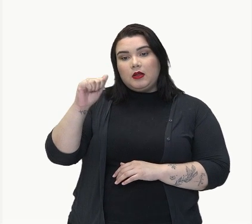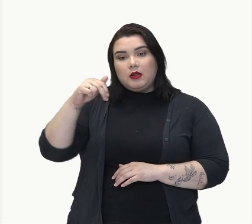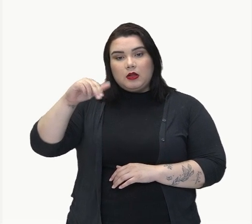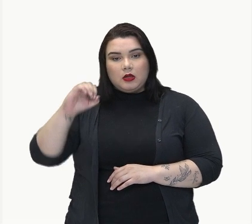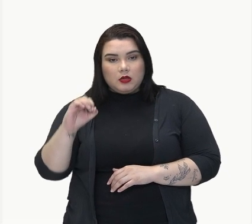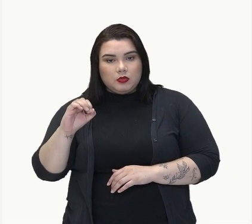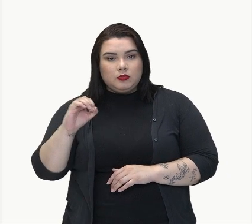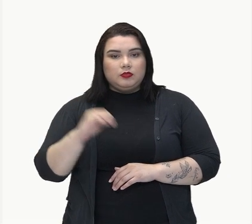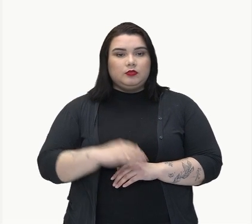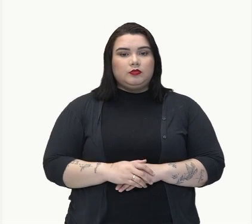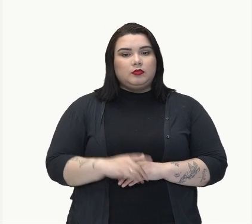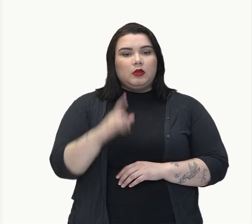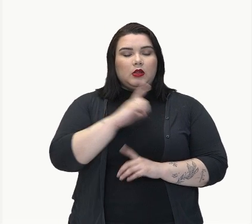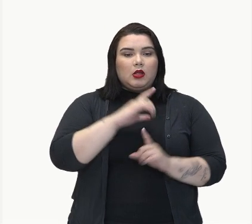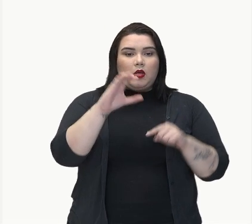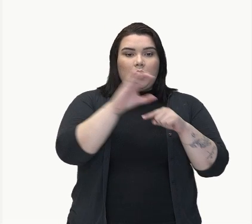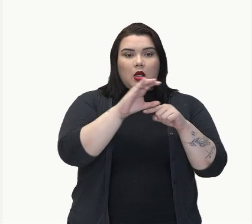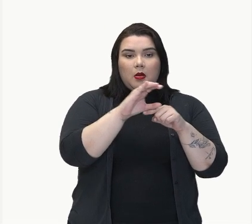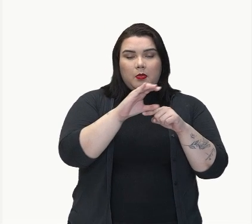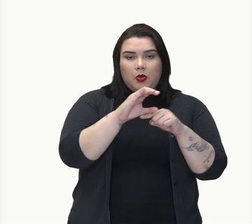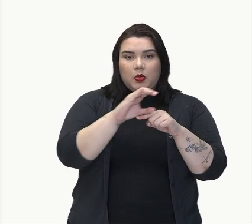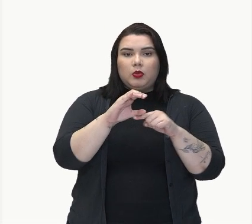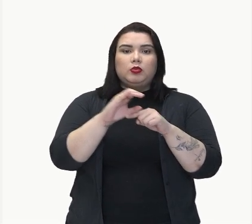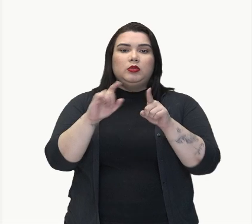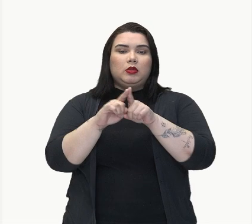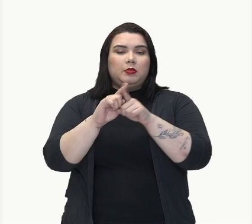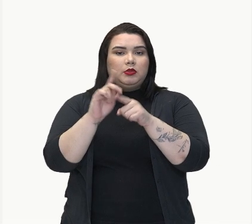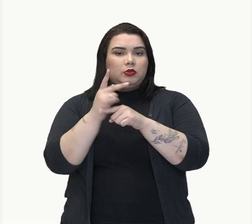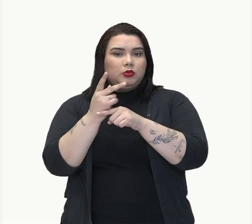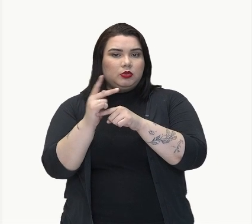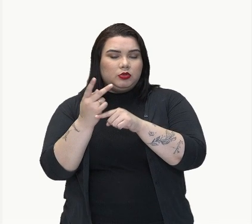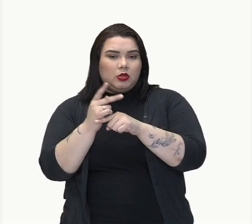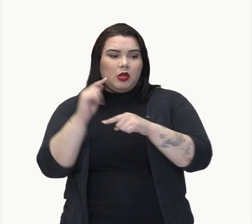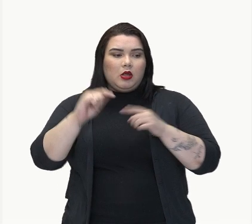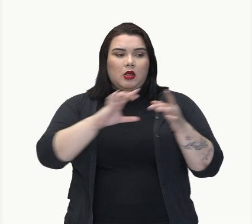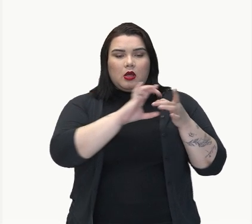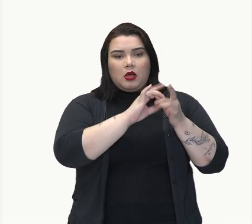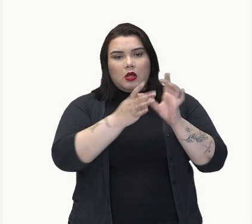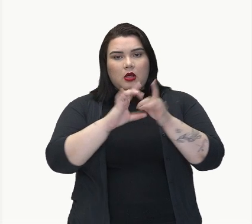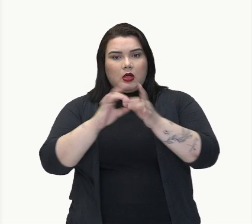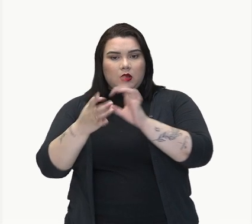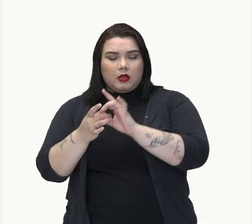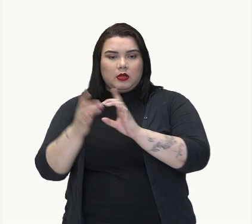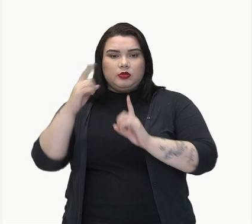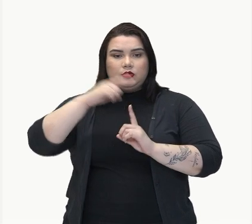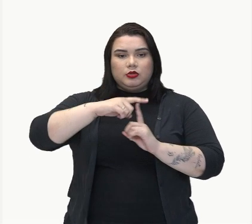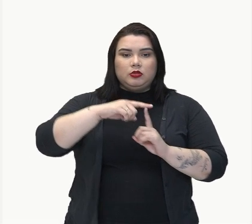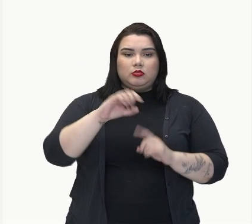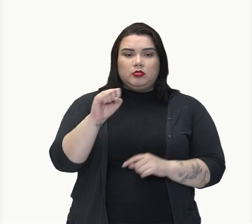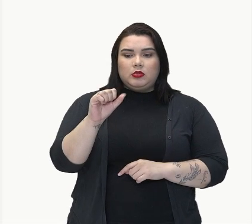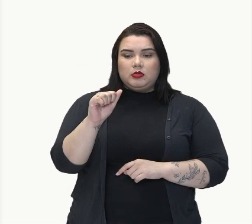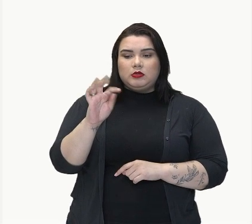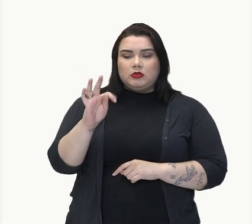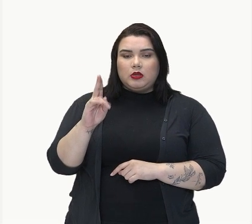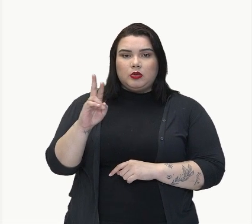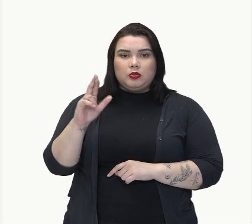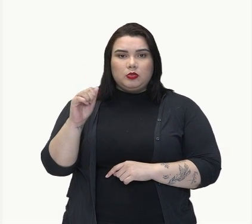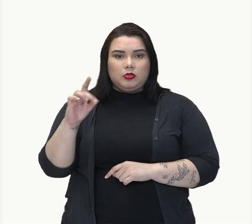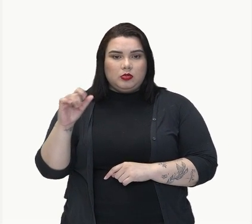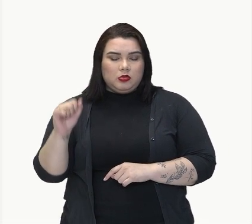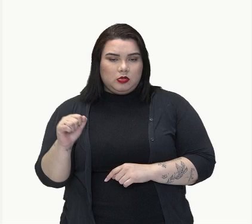hidrogênios, é uma cadeia saturada e que as extremidades elas não estão livres, elas